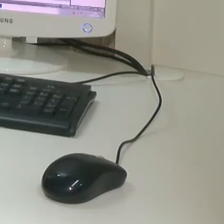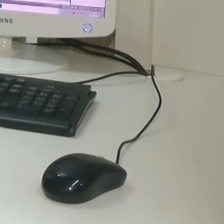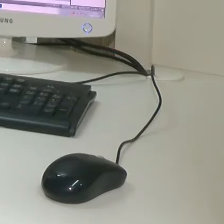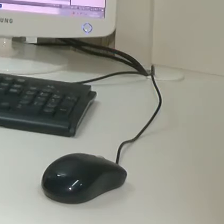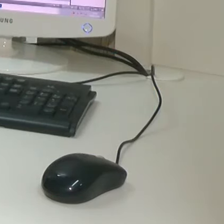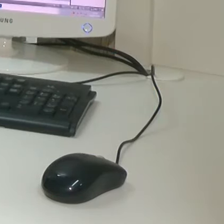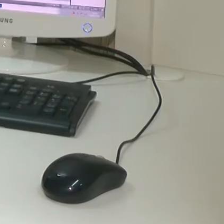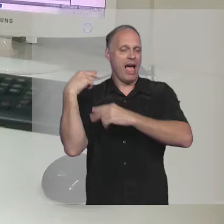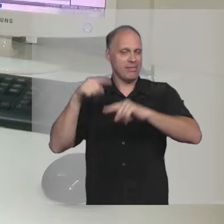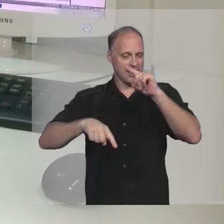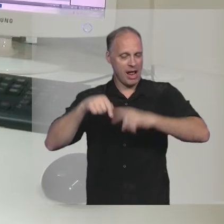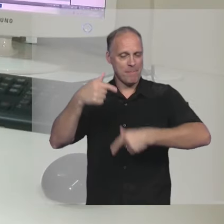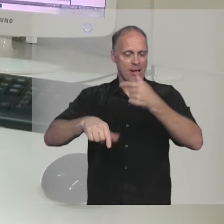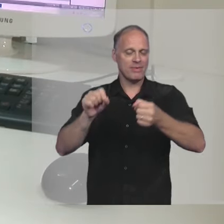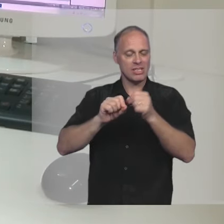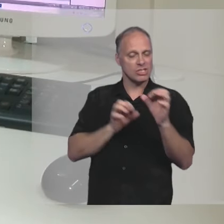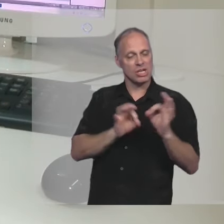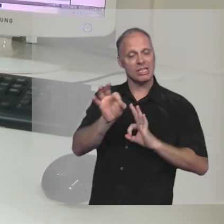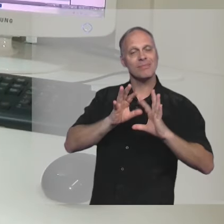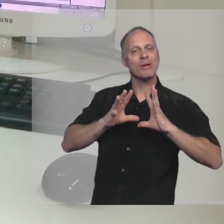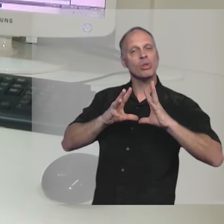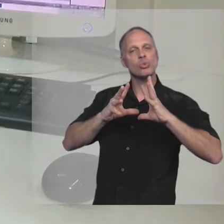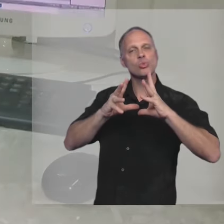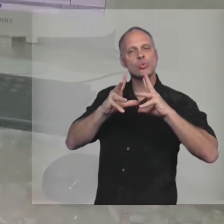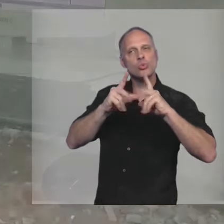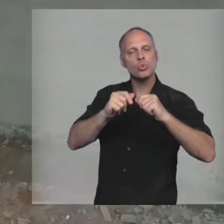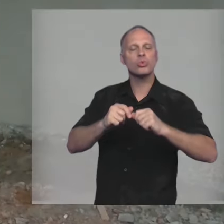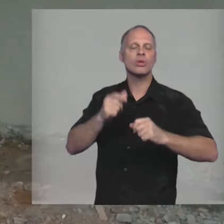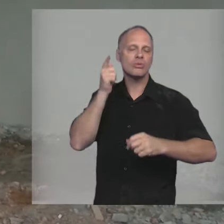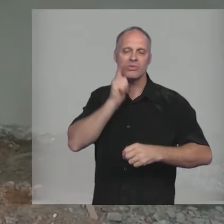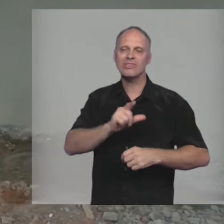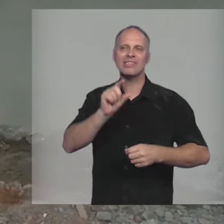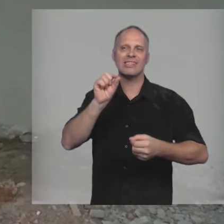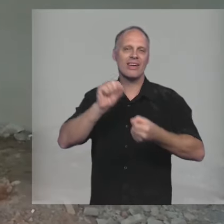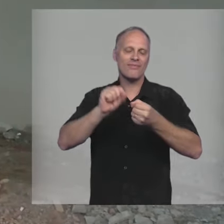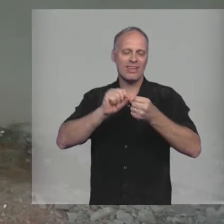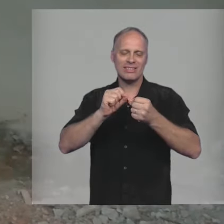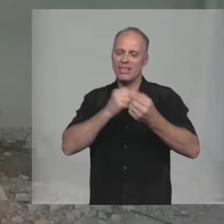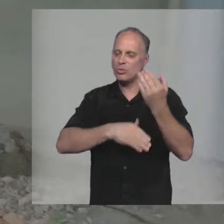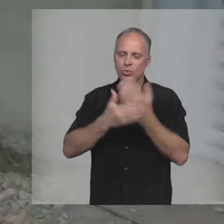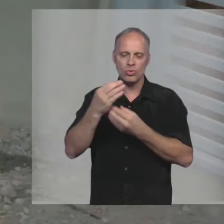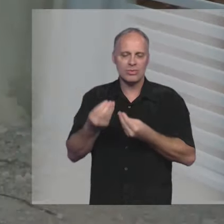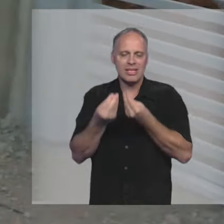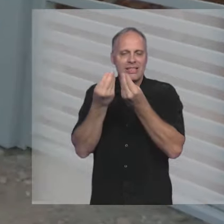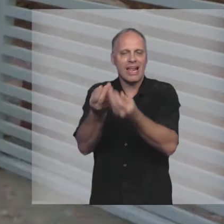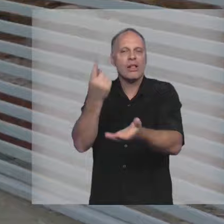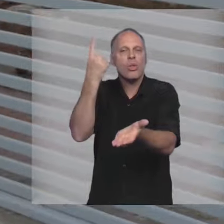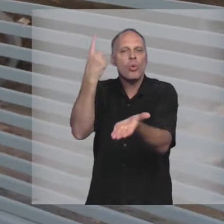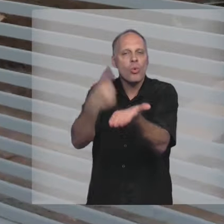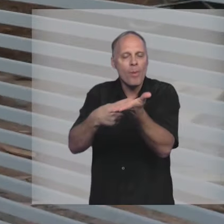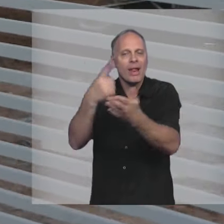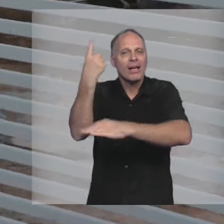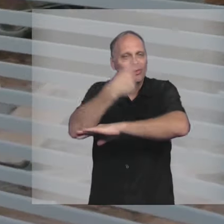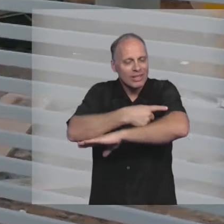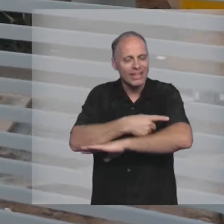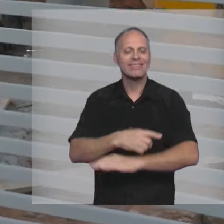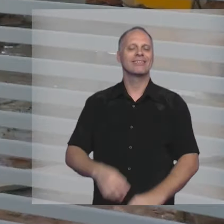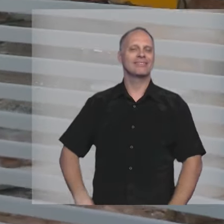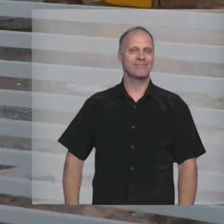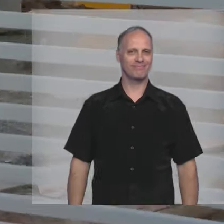tarefas, a gente se organiza dessa forma para que tudo consiga ser entregue nos prazos